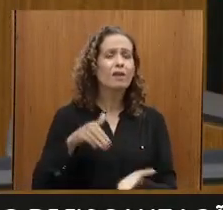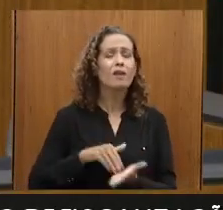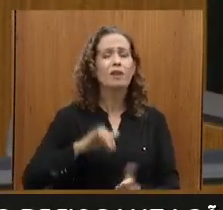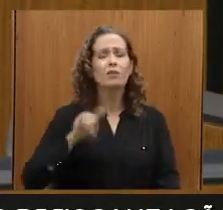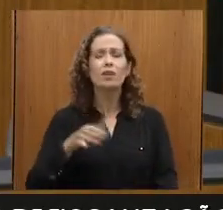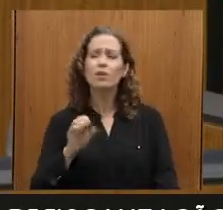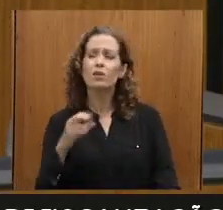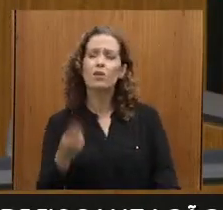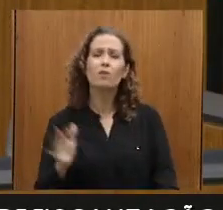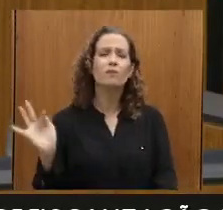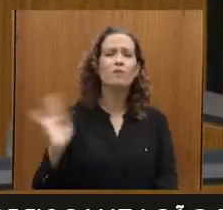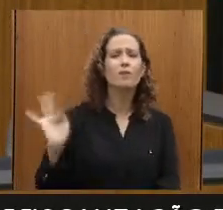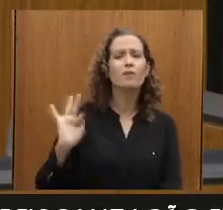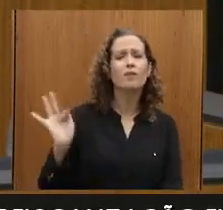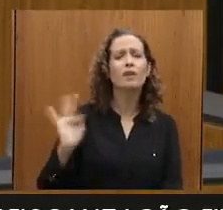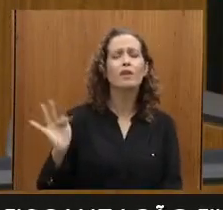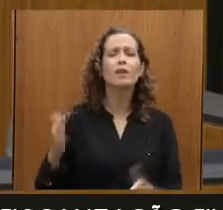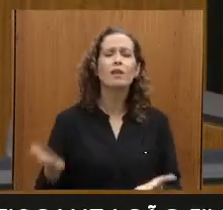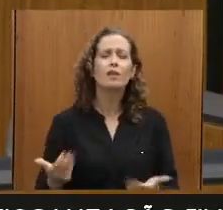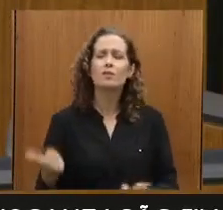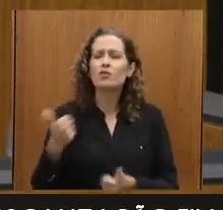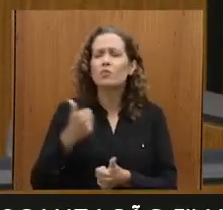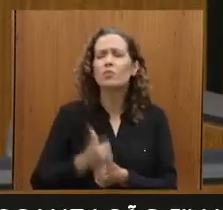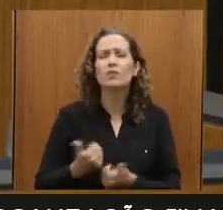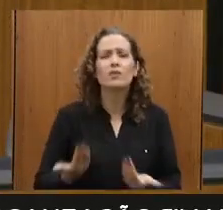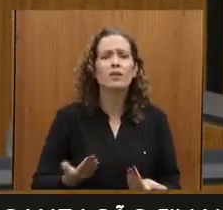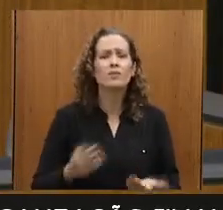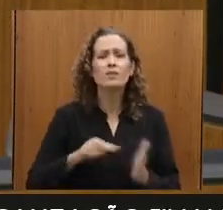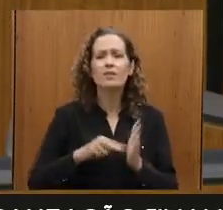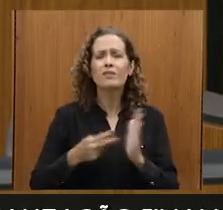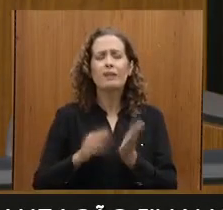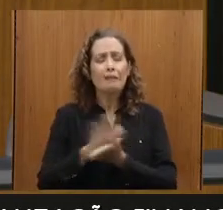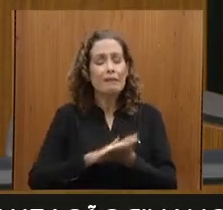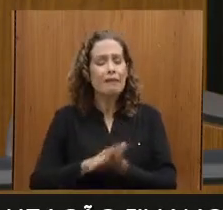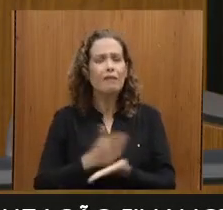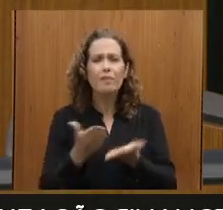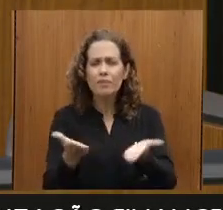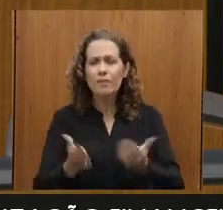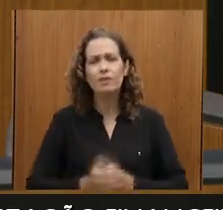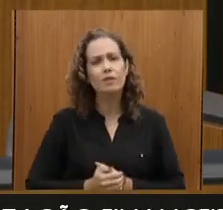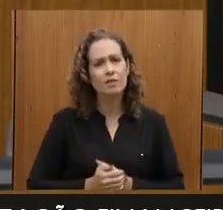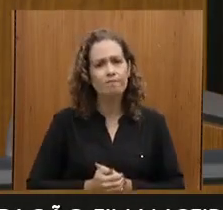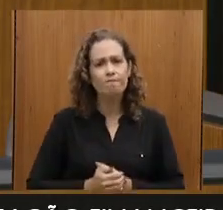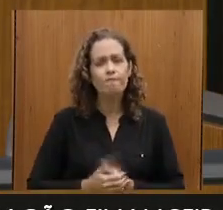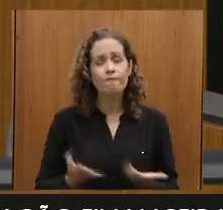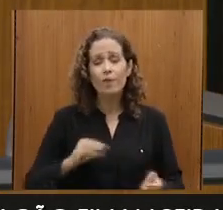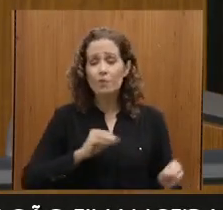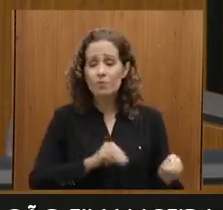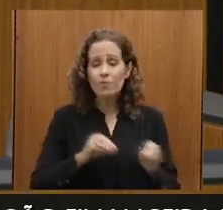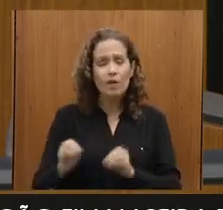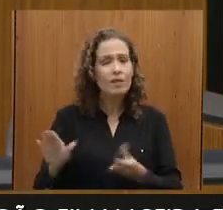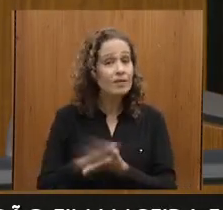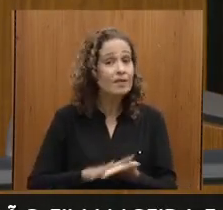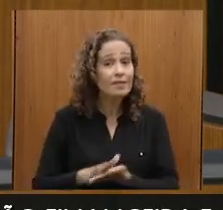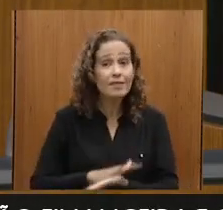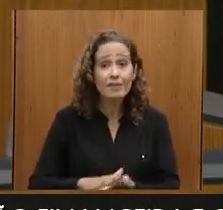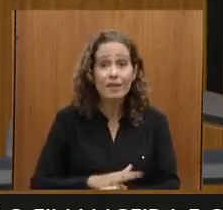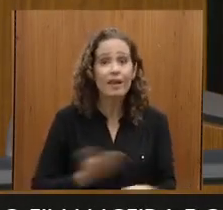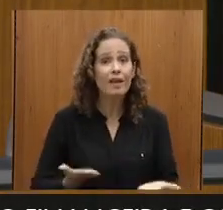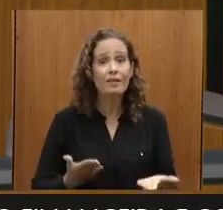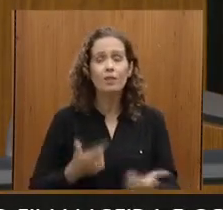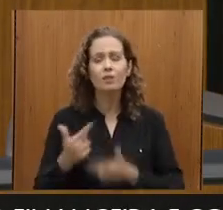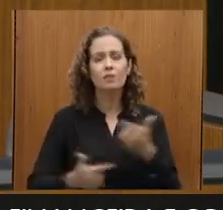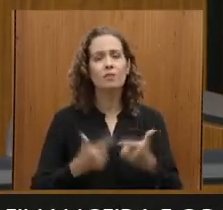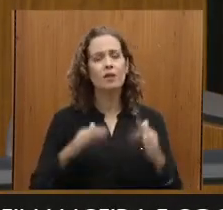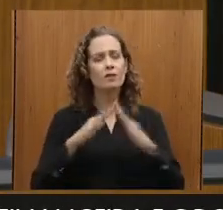fevereiro, uma reposição que não significa nada para vocês? Não vai alterar em nada a rotina da escola,